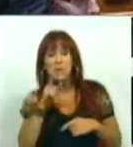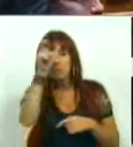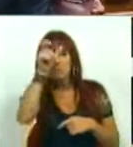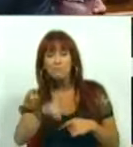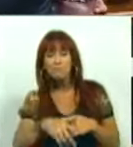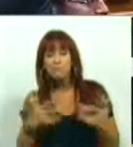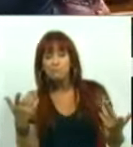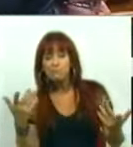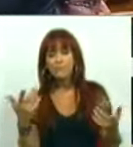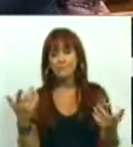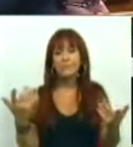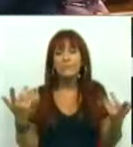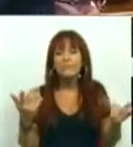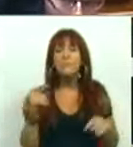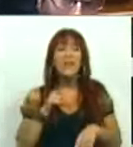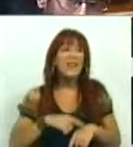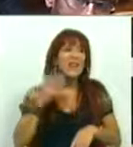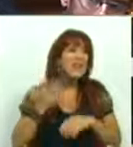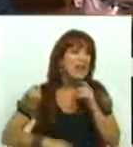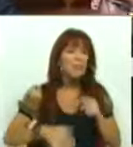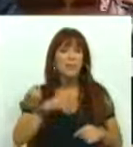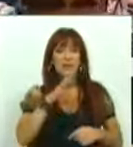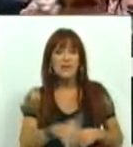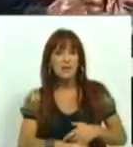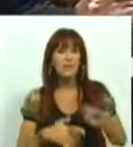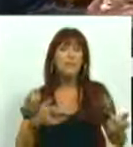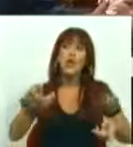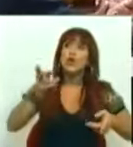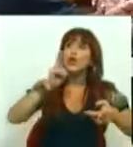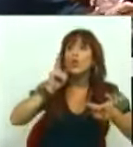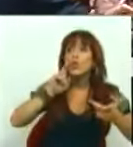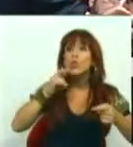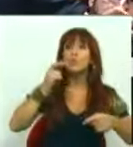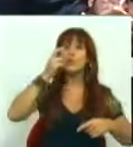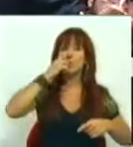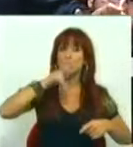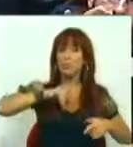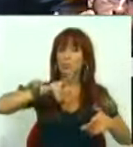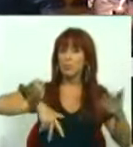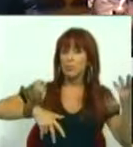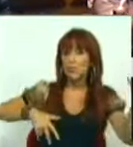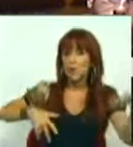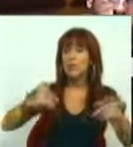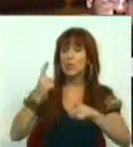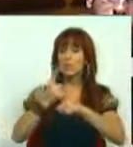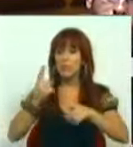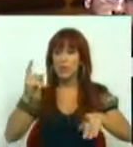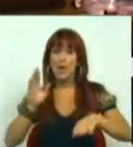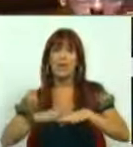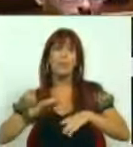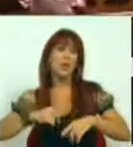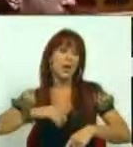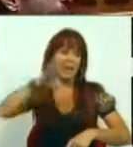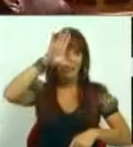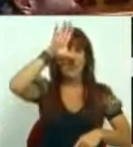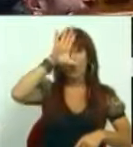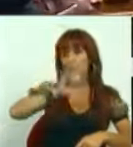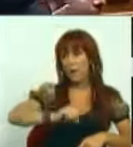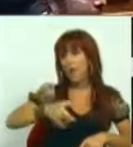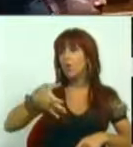que Vossa Excelência por um momento dissesse: desculpem os portugueses pelo facto do